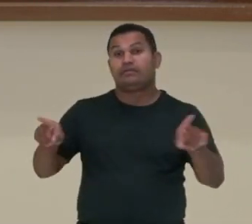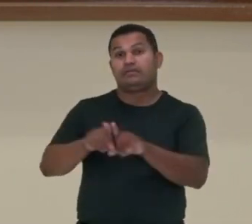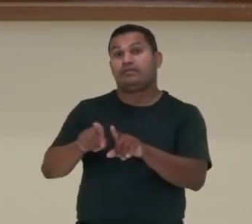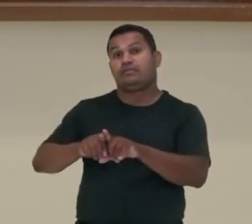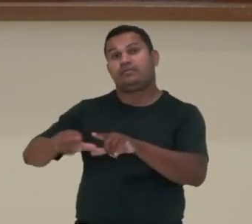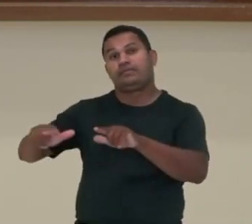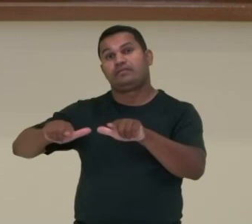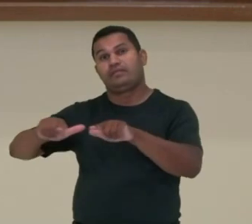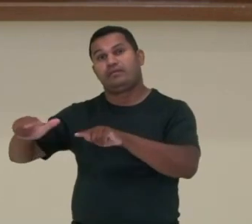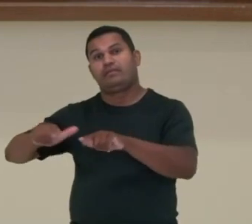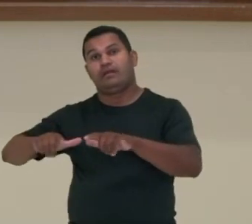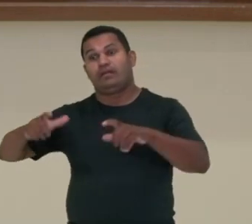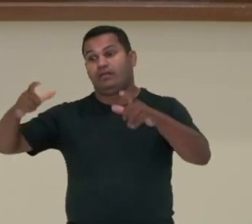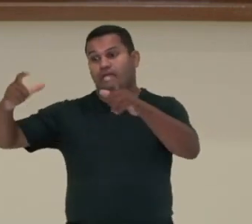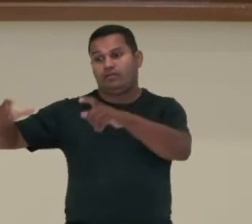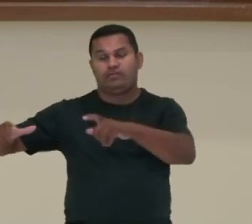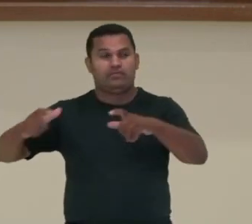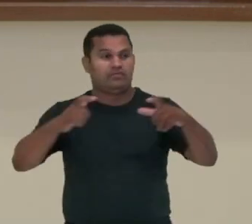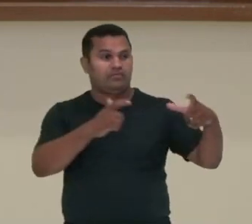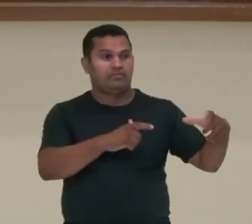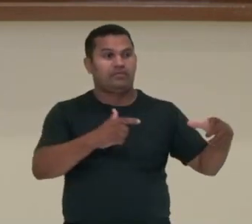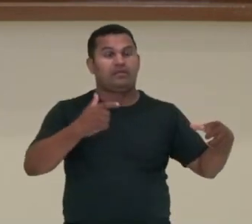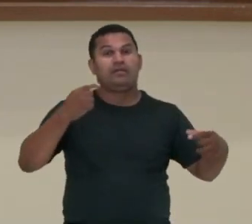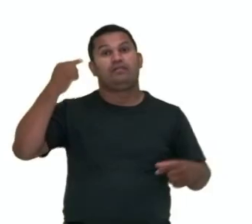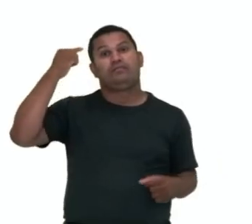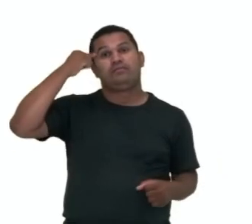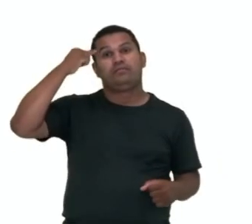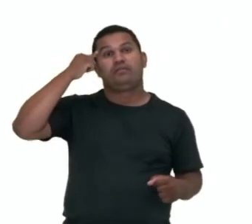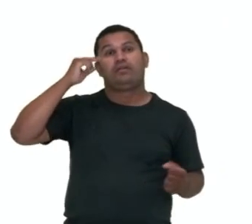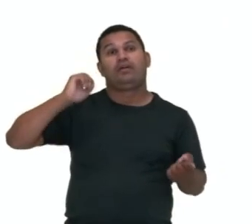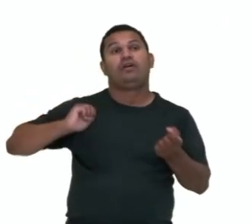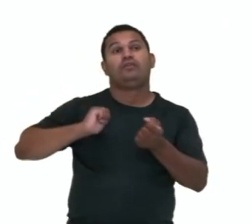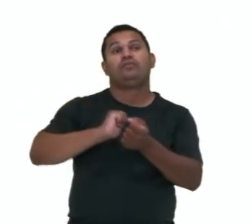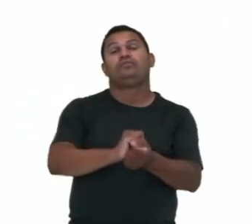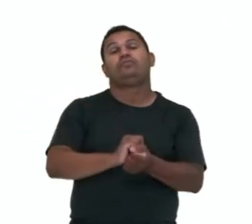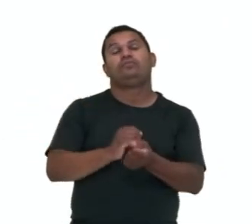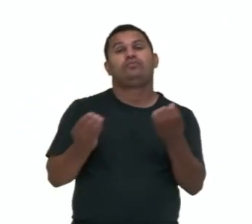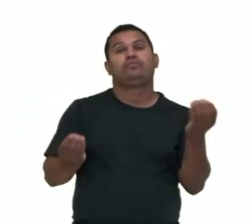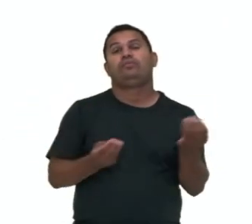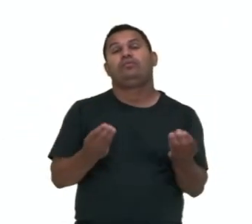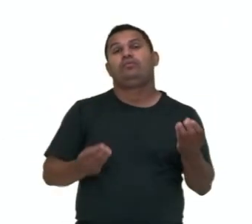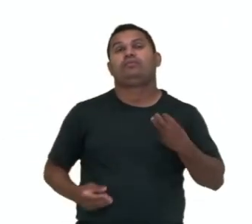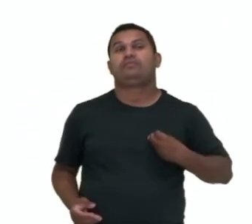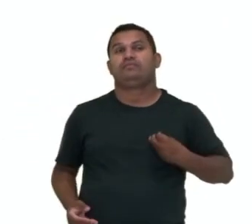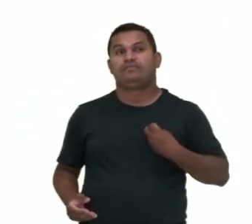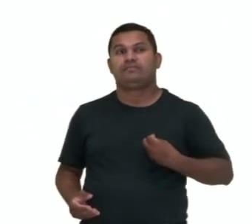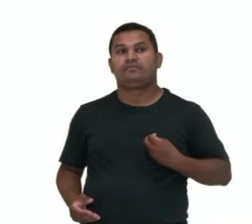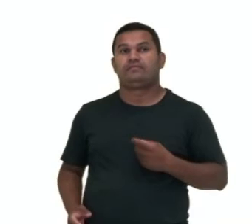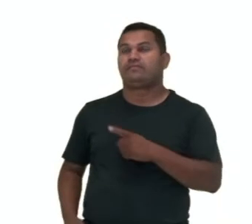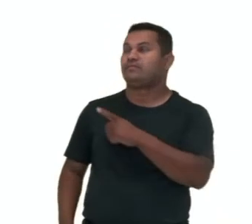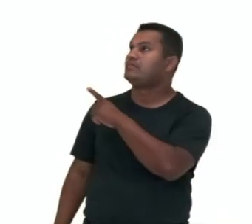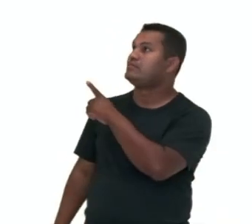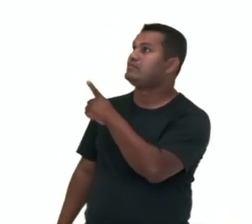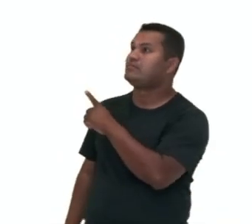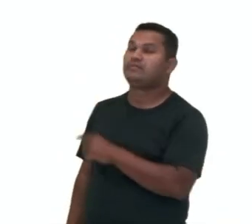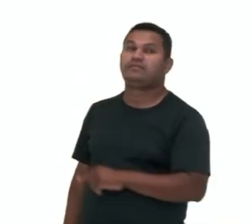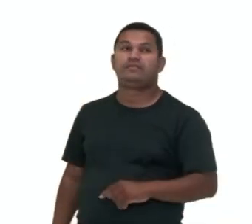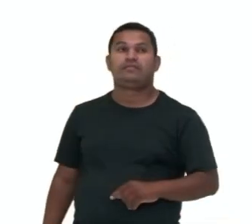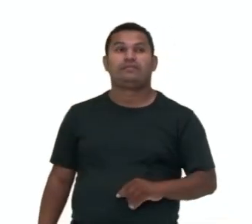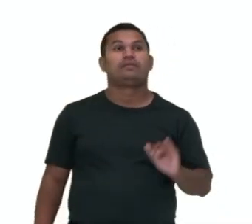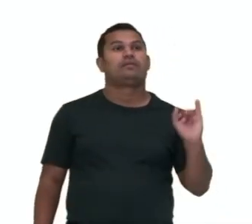meio ambiente. Vamos pensar juntos ali como ficou a nossa resposta? A importância e necessidade